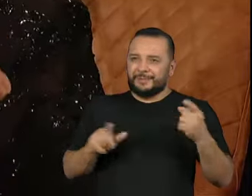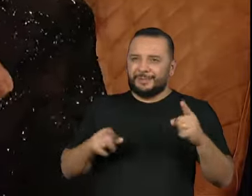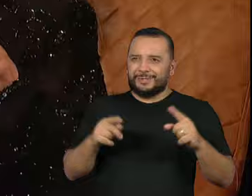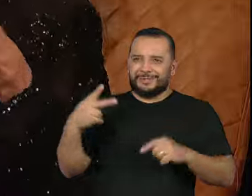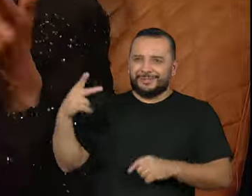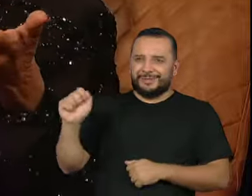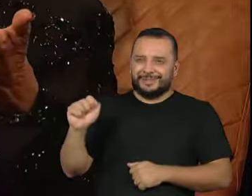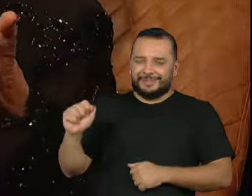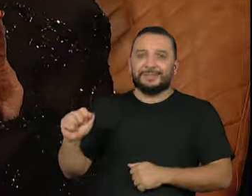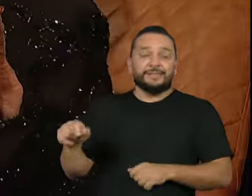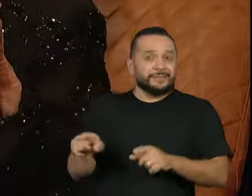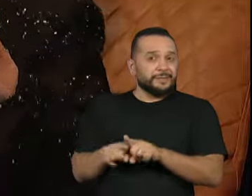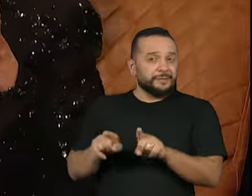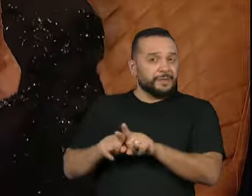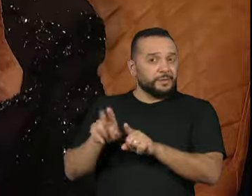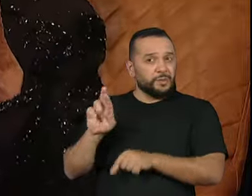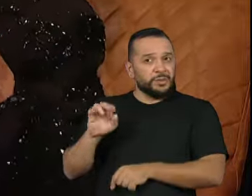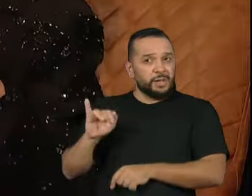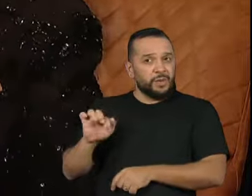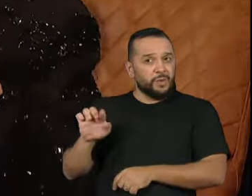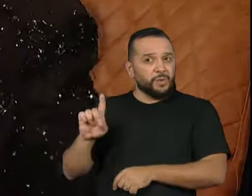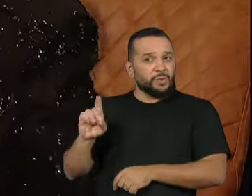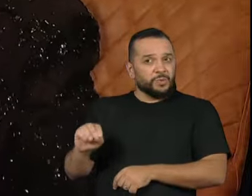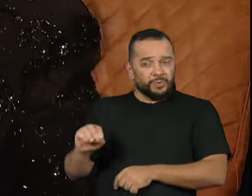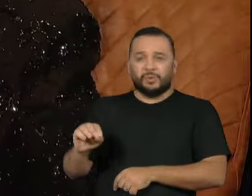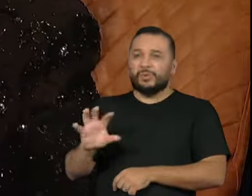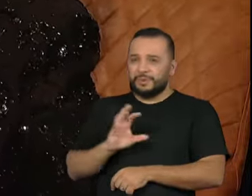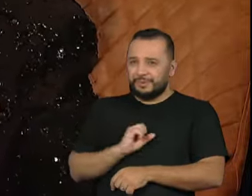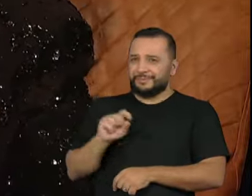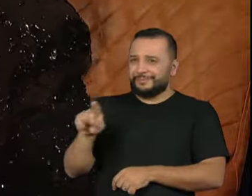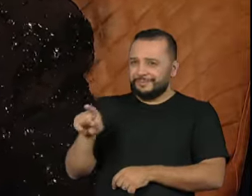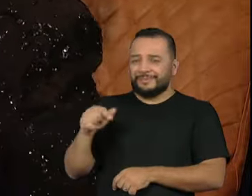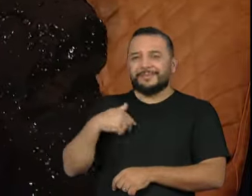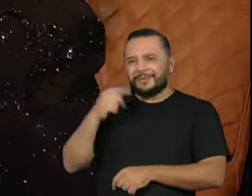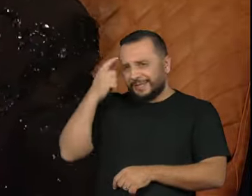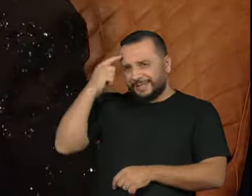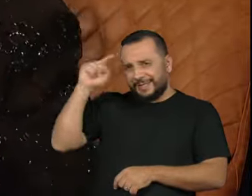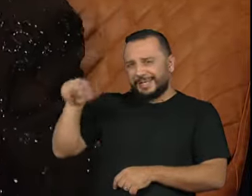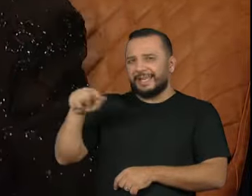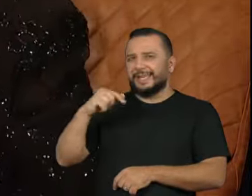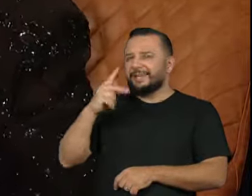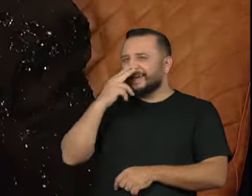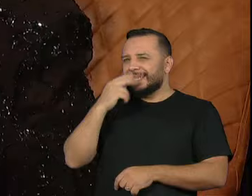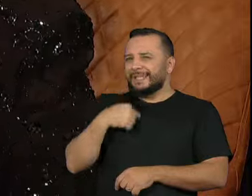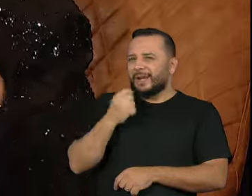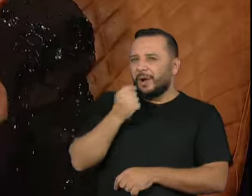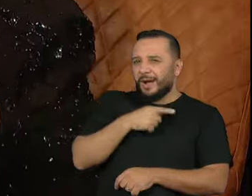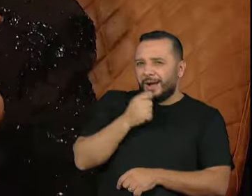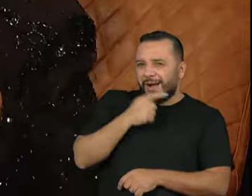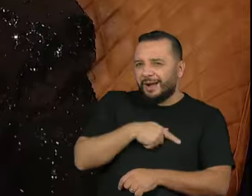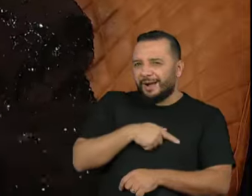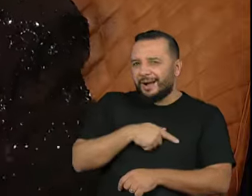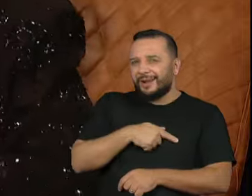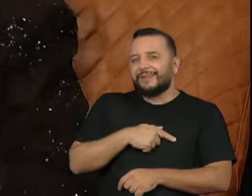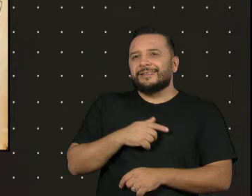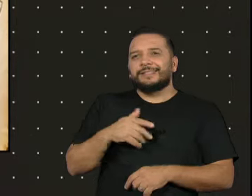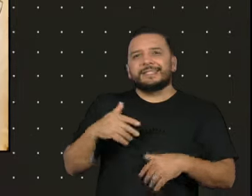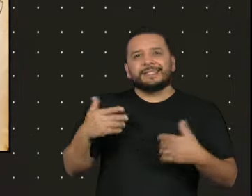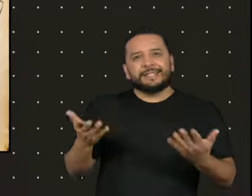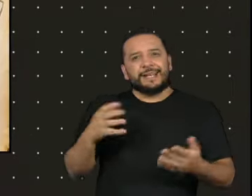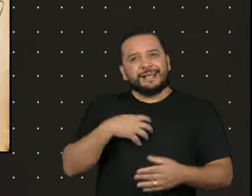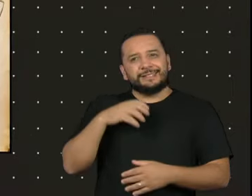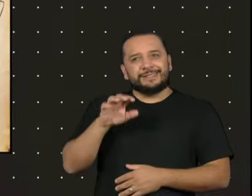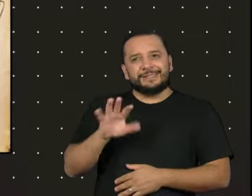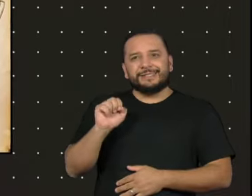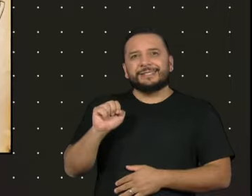E o Ronaldo também gostava muito dele e achava que ele tinha essa pegada, ele tinha uma coisa de comédia. E aí foi assim que